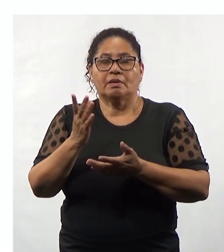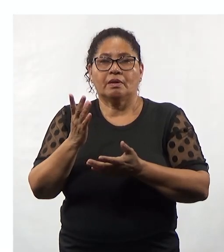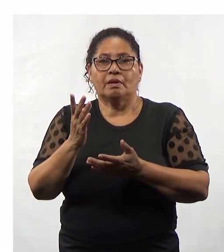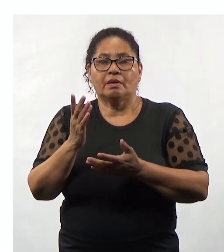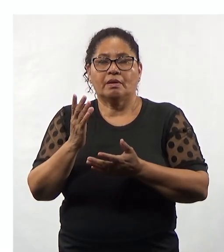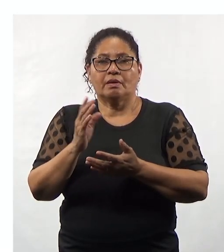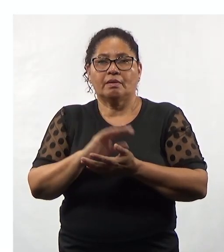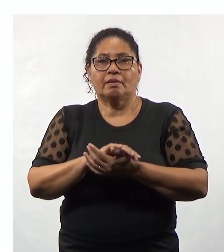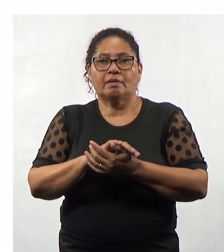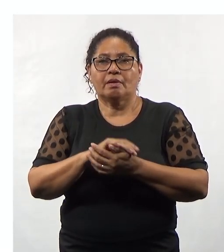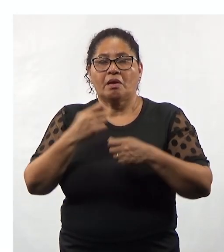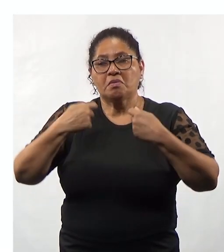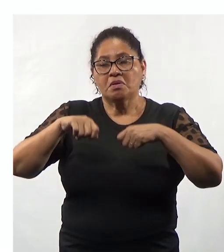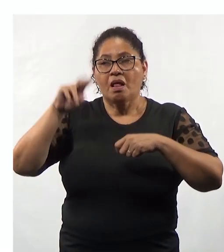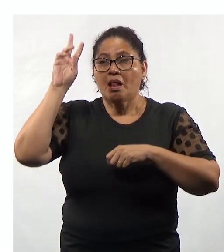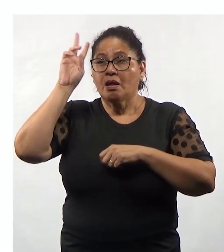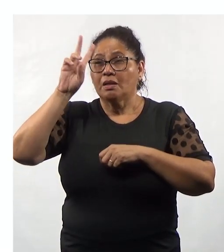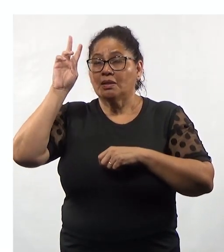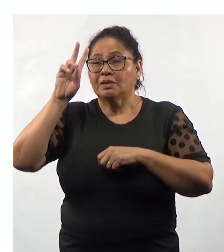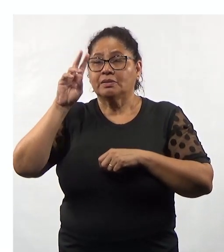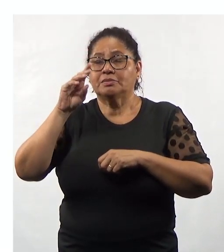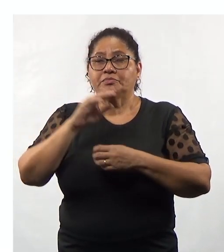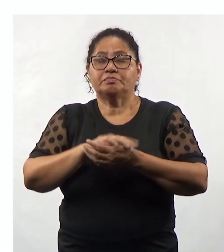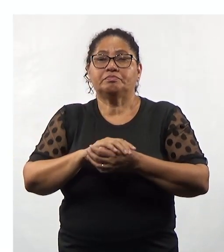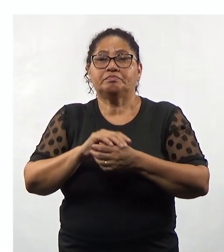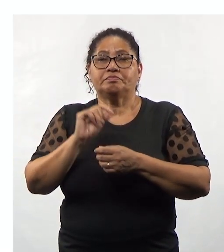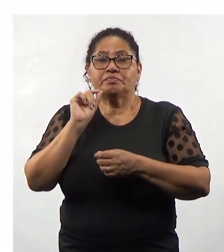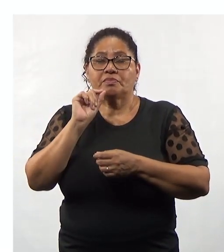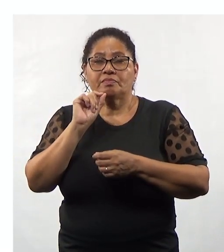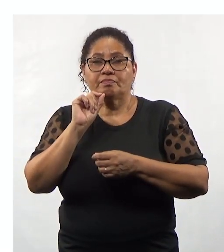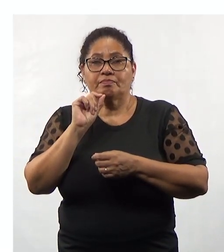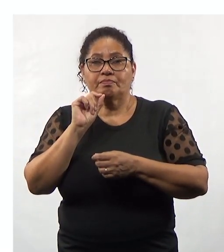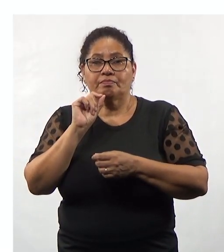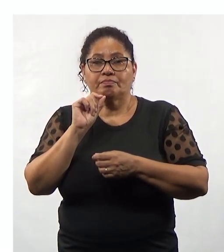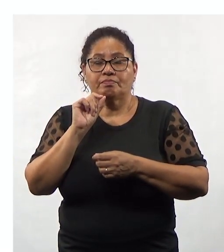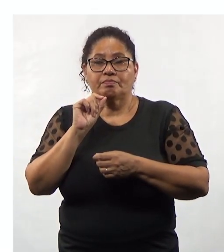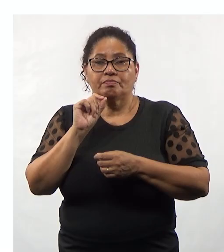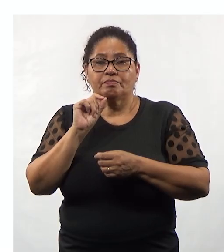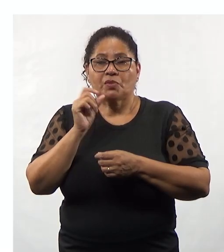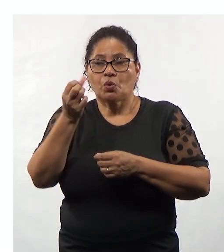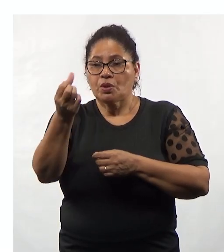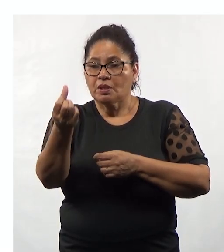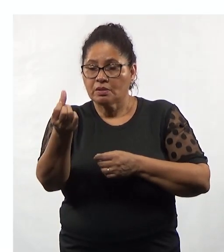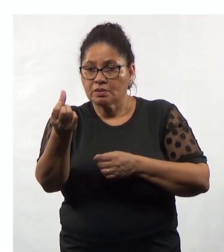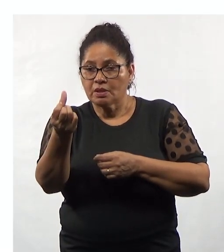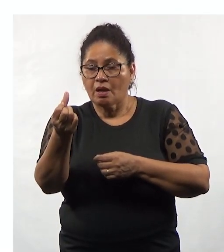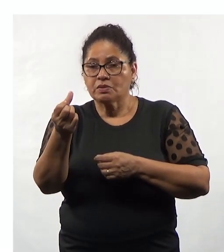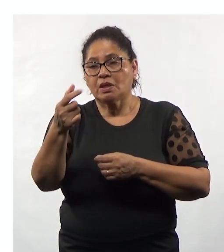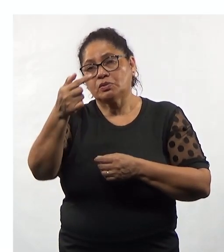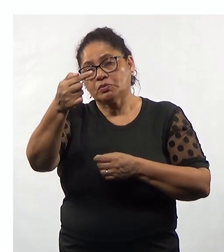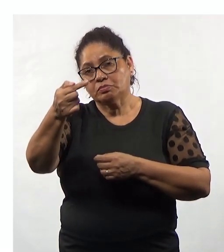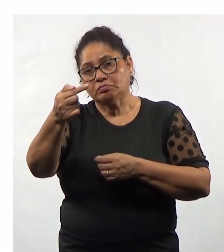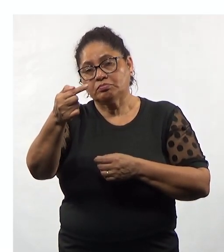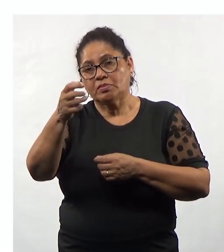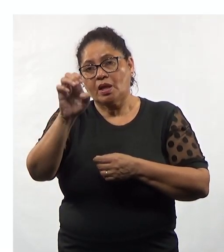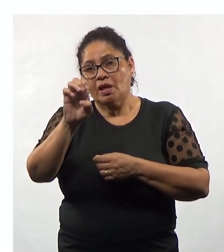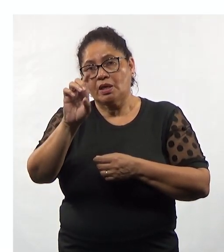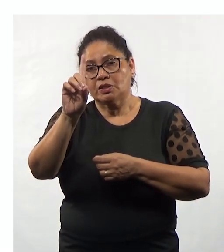PMBOK. A gente lembra de ter visto isso. Ou na edição 6 ou na edição